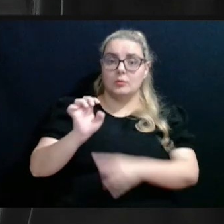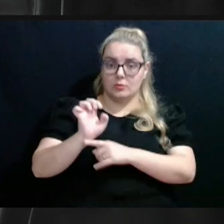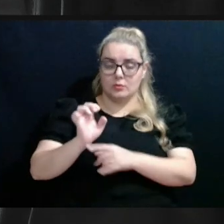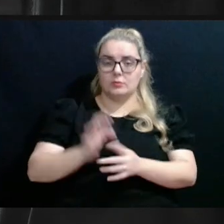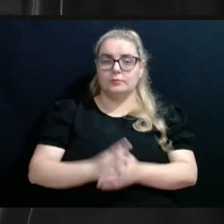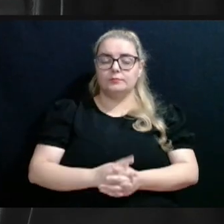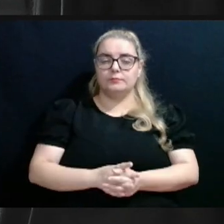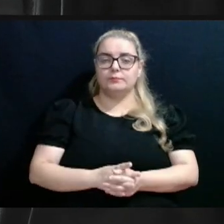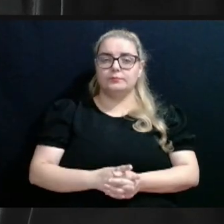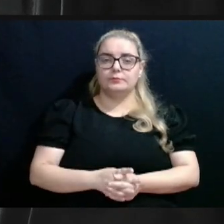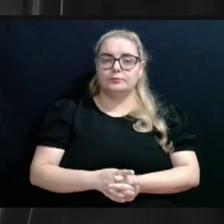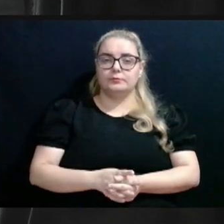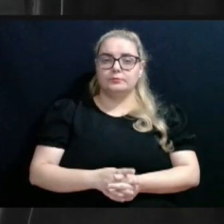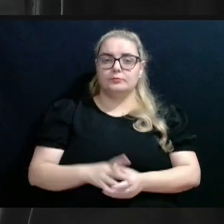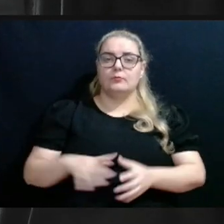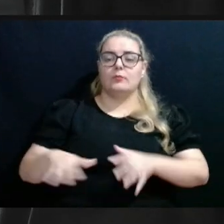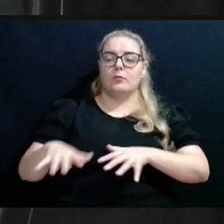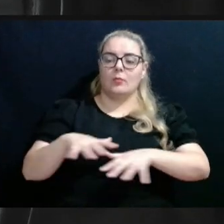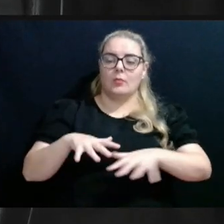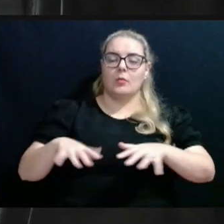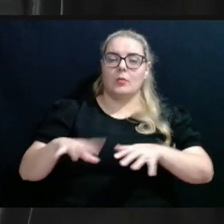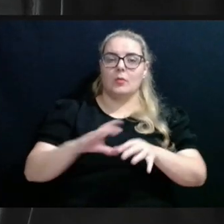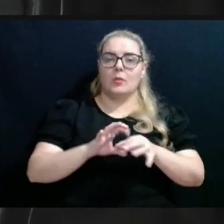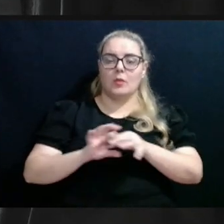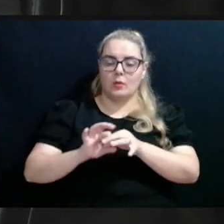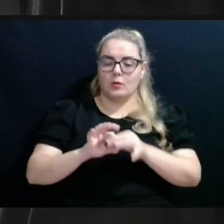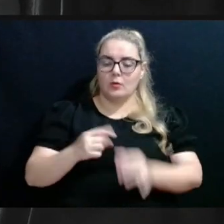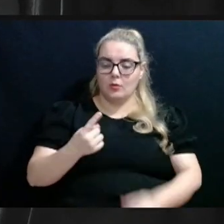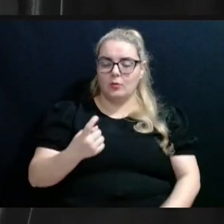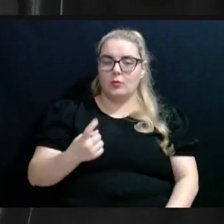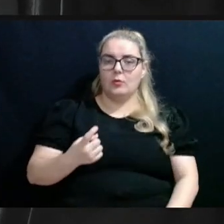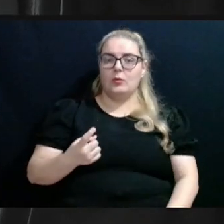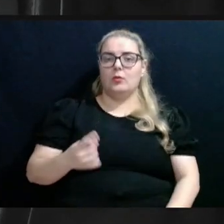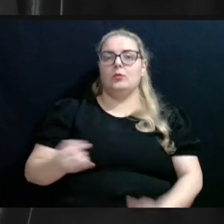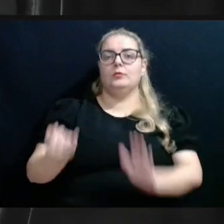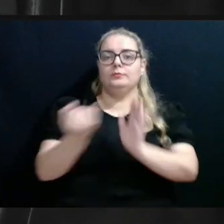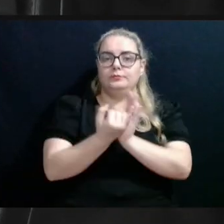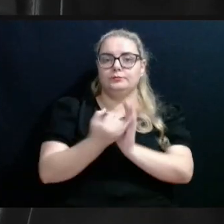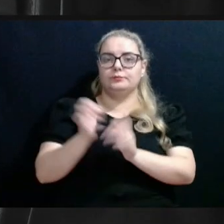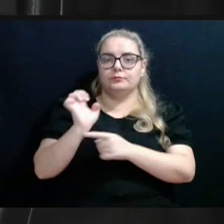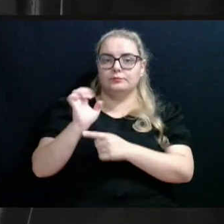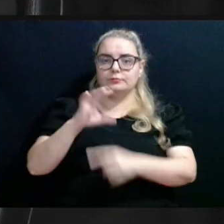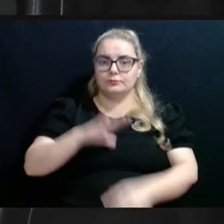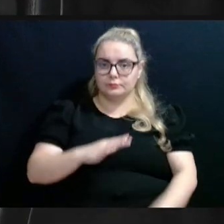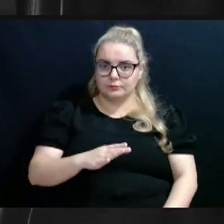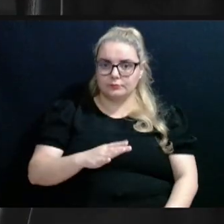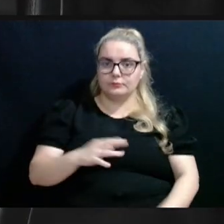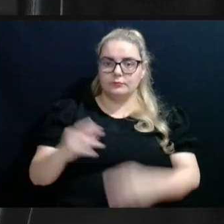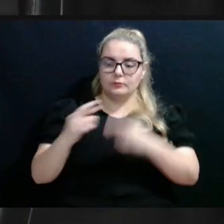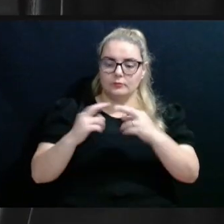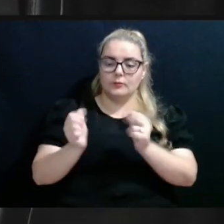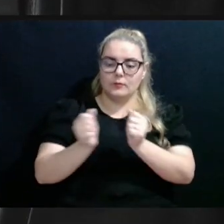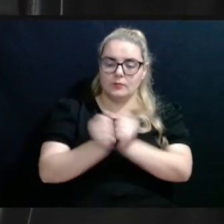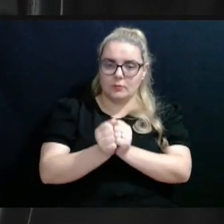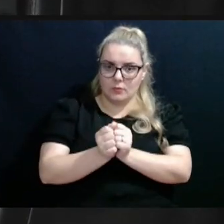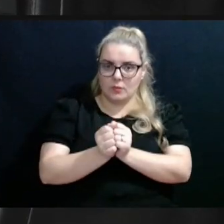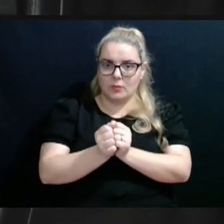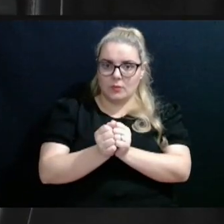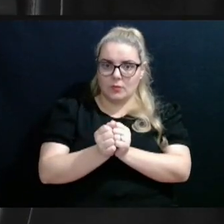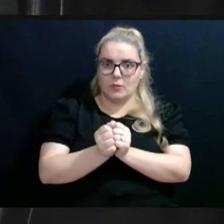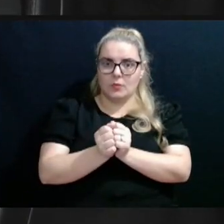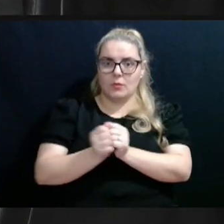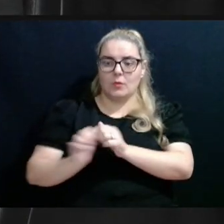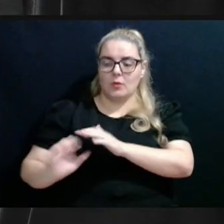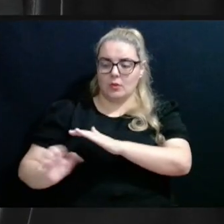se unificando num imposto só. O Estado e o município irão fiscalizar juntos as empresas para ver se